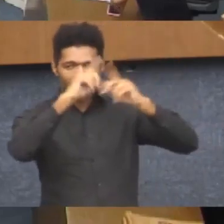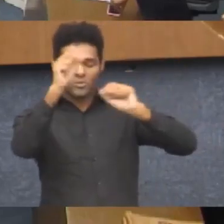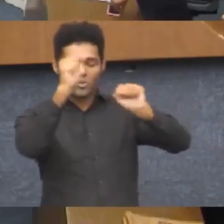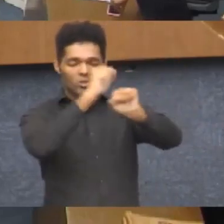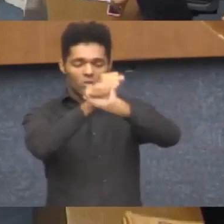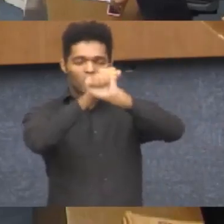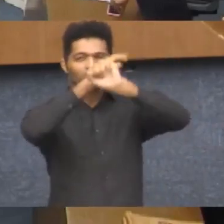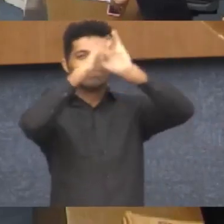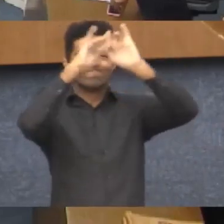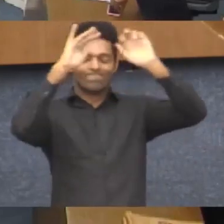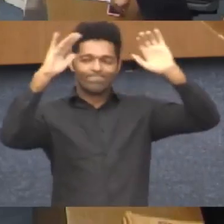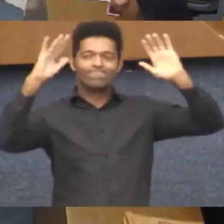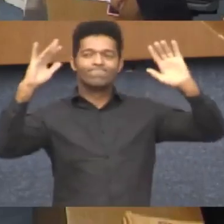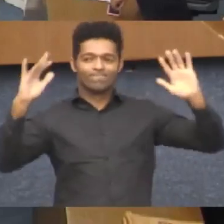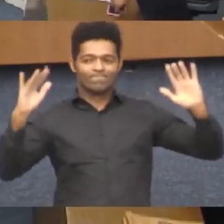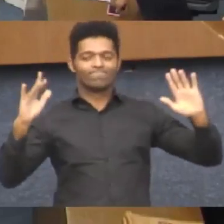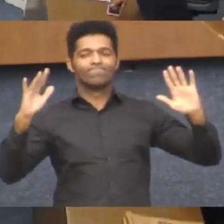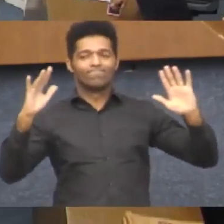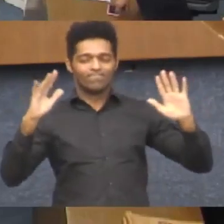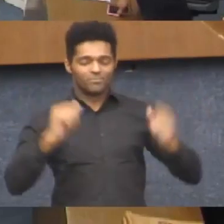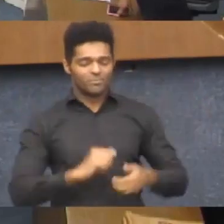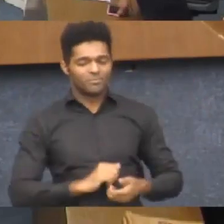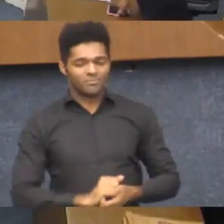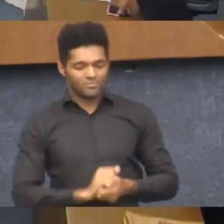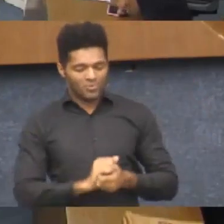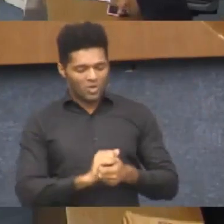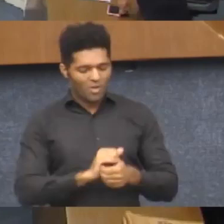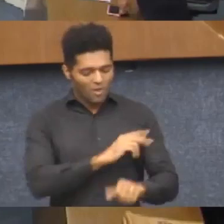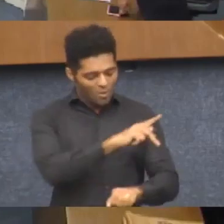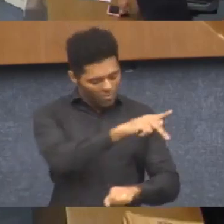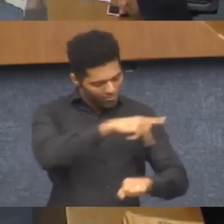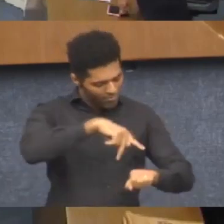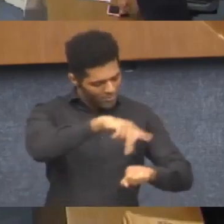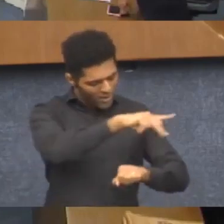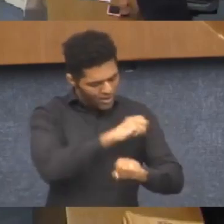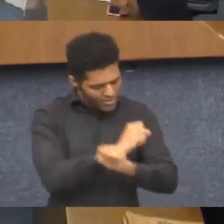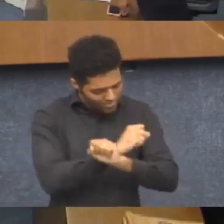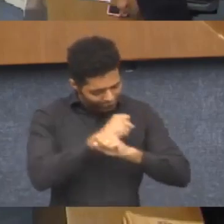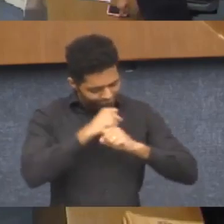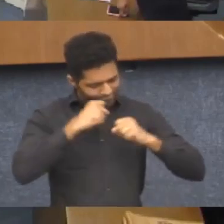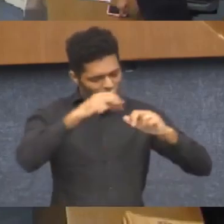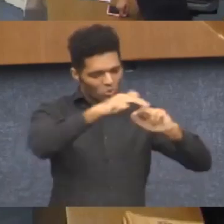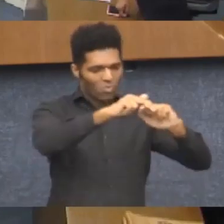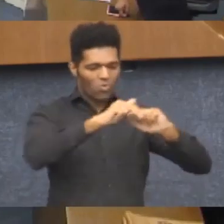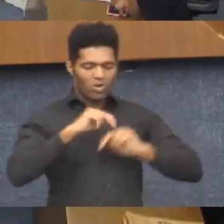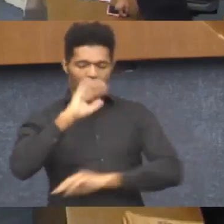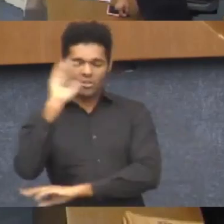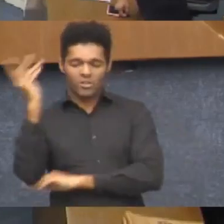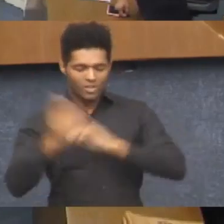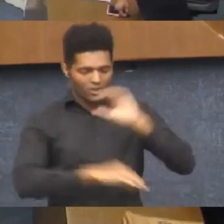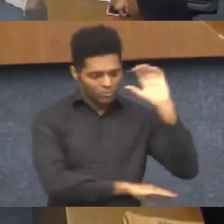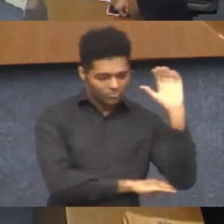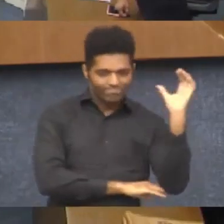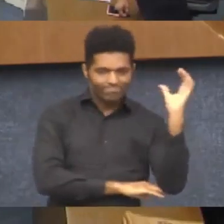a imagem do cruzeiro resplandece. Gigante pela